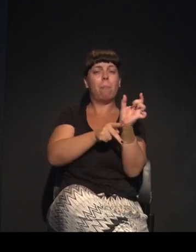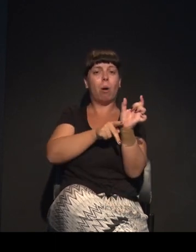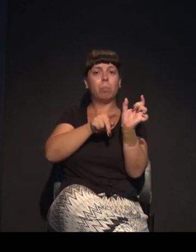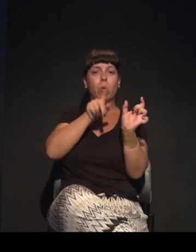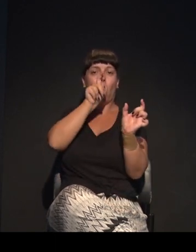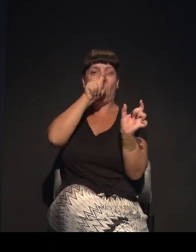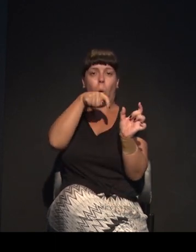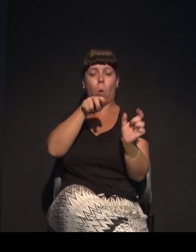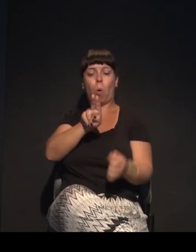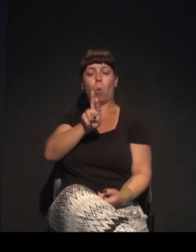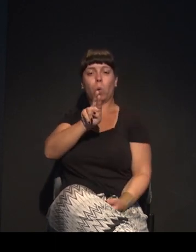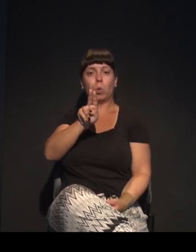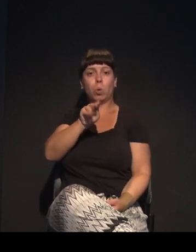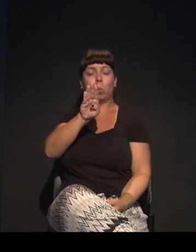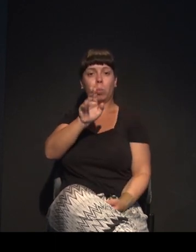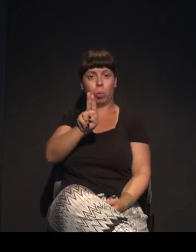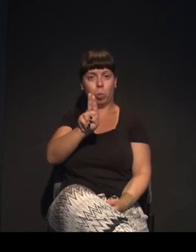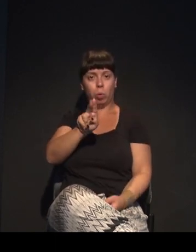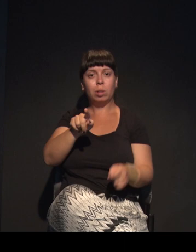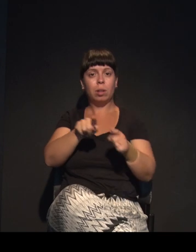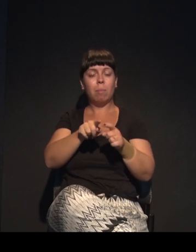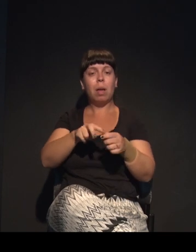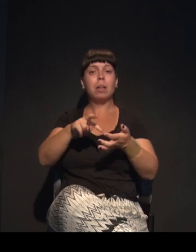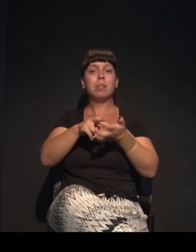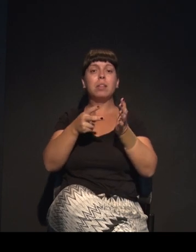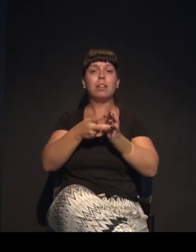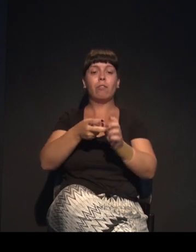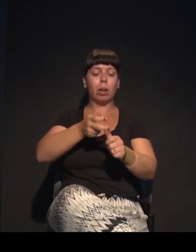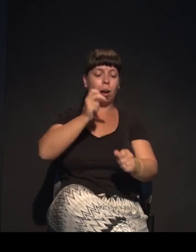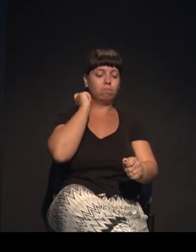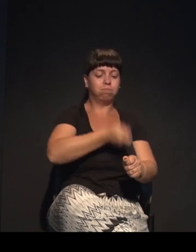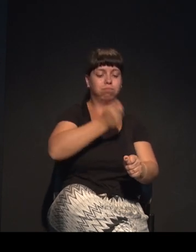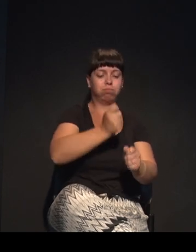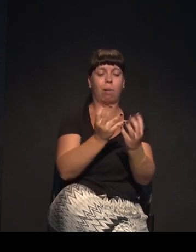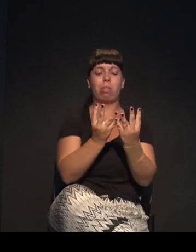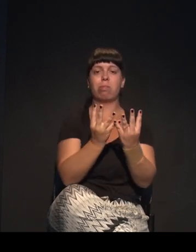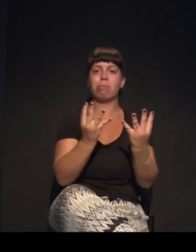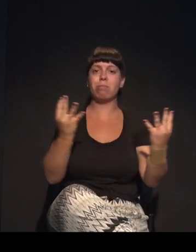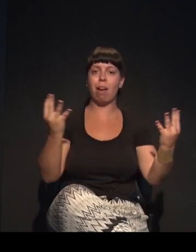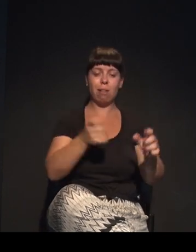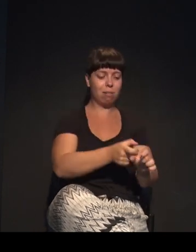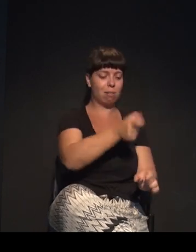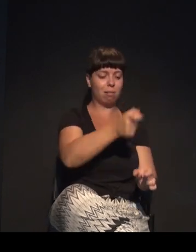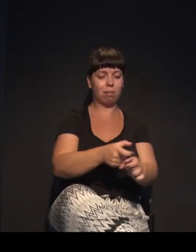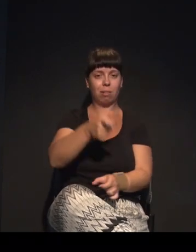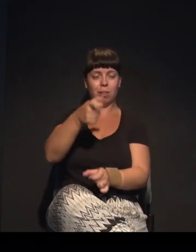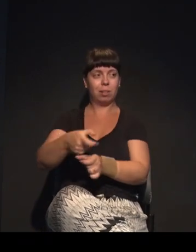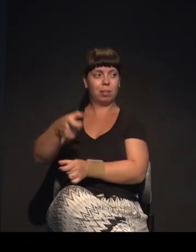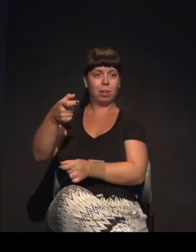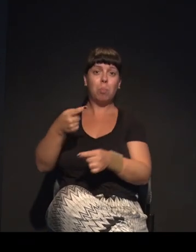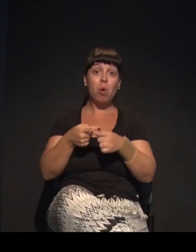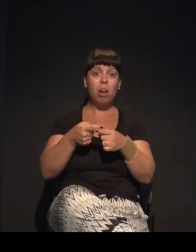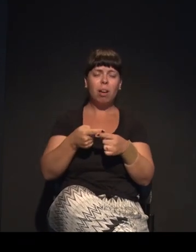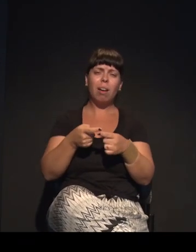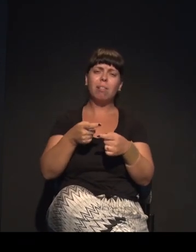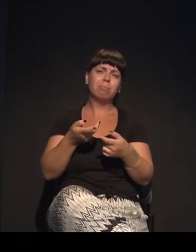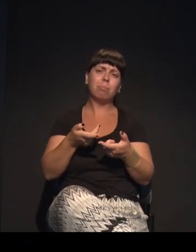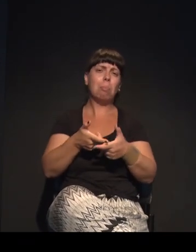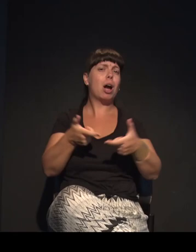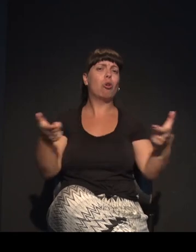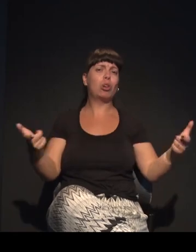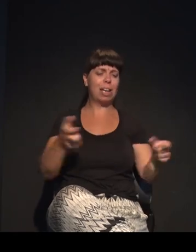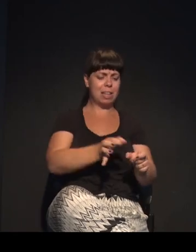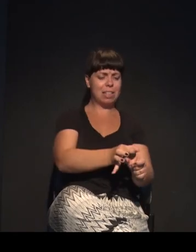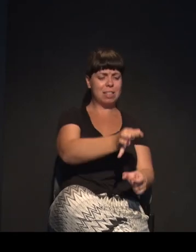eles também identifica para estaca na estaca de cerca que eles falam que tem aquela para aquela parte assim a maioria da seca tem uma